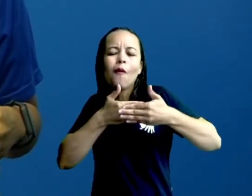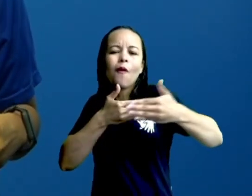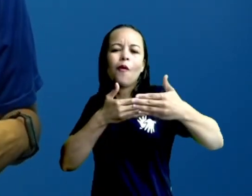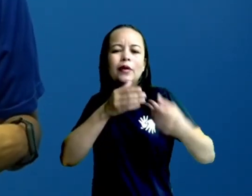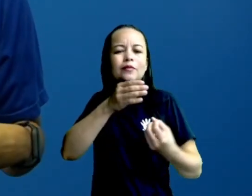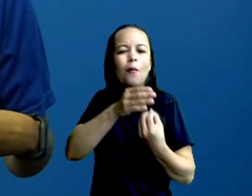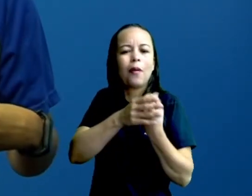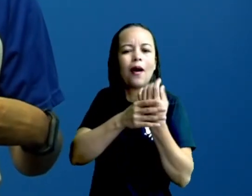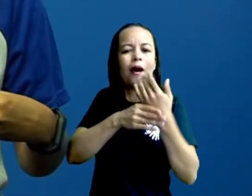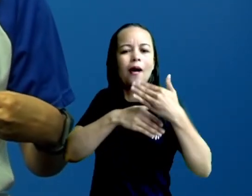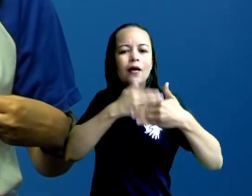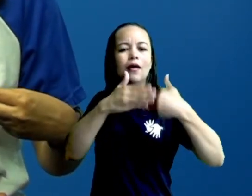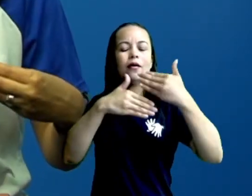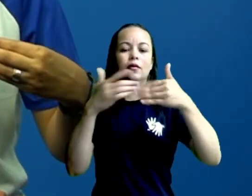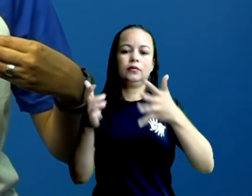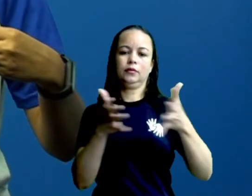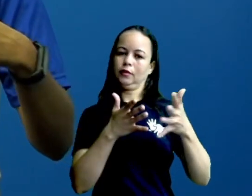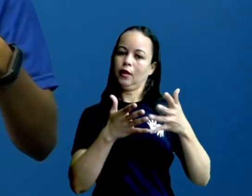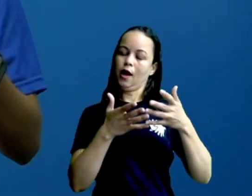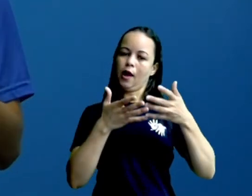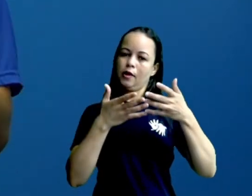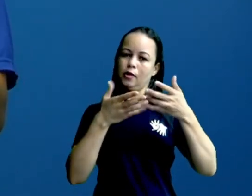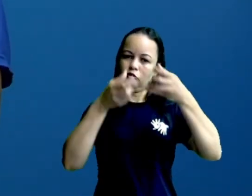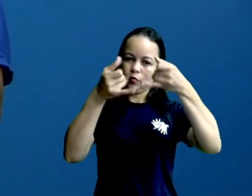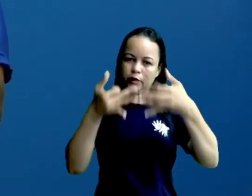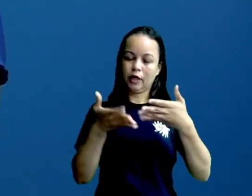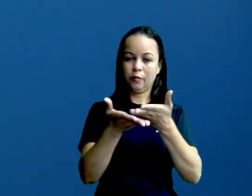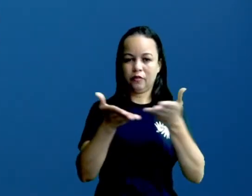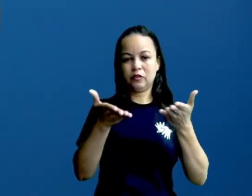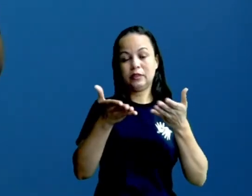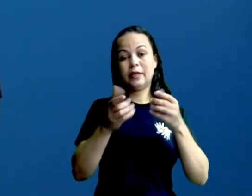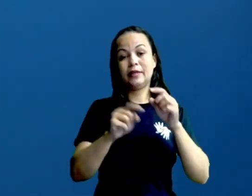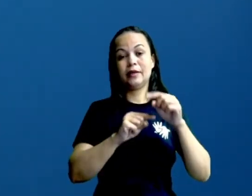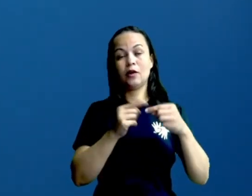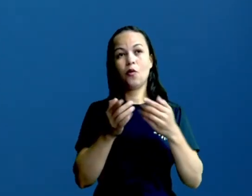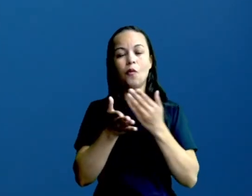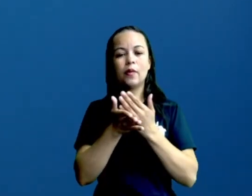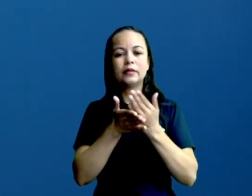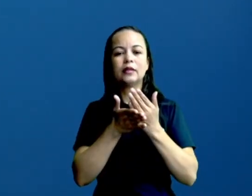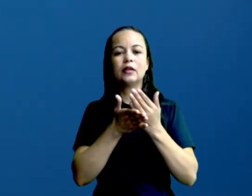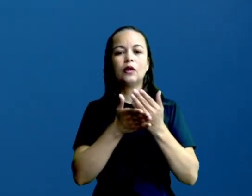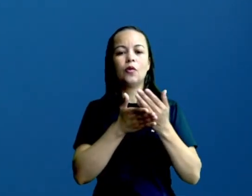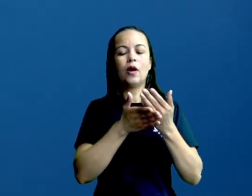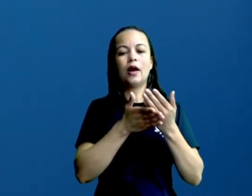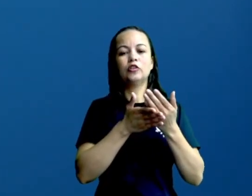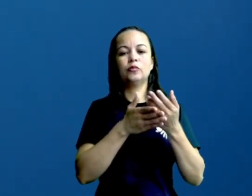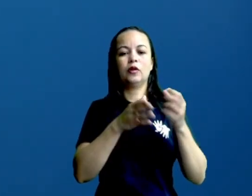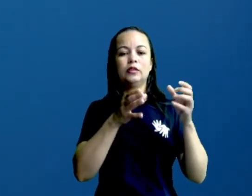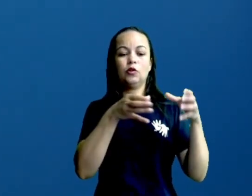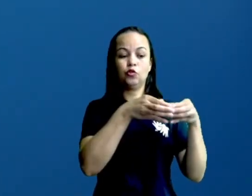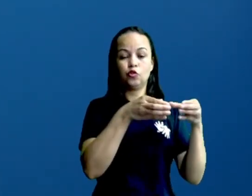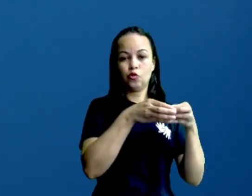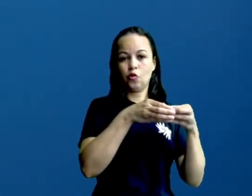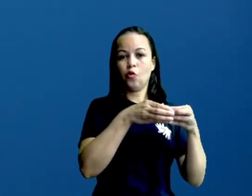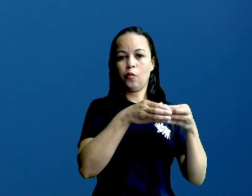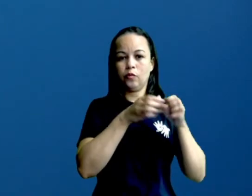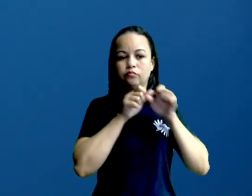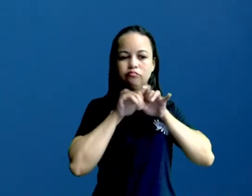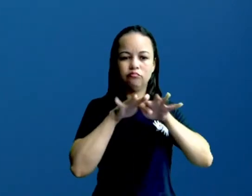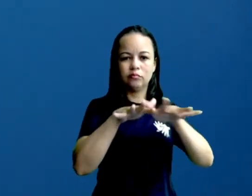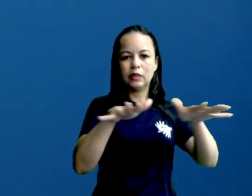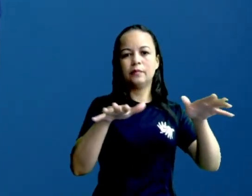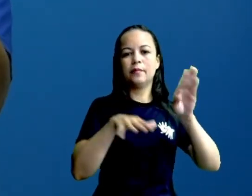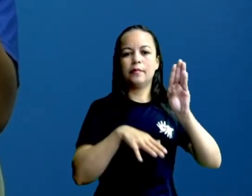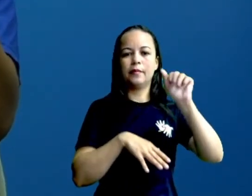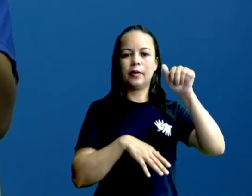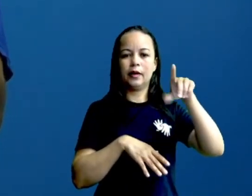surgir. Daí eu disse para vocês que começou a surgir, né, com a exploração dos bandeirantes, explorando as